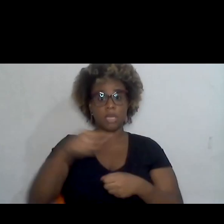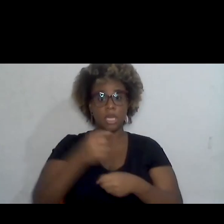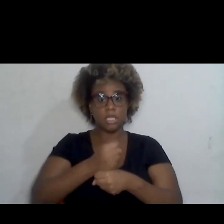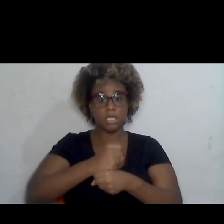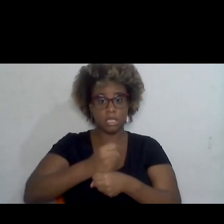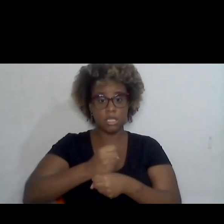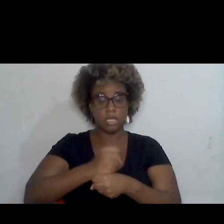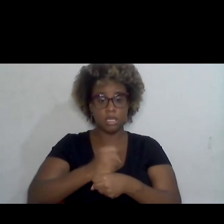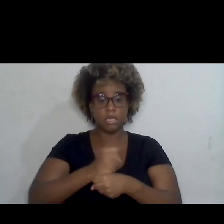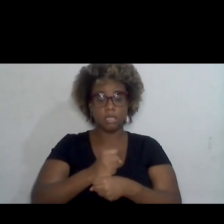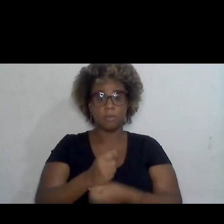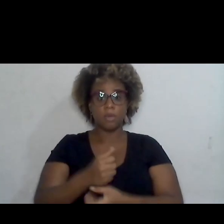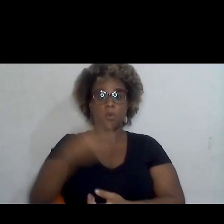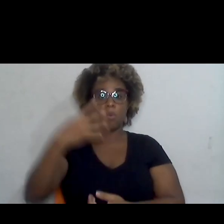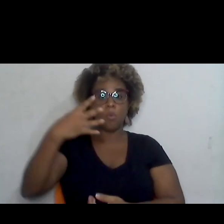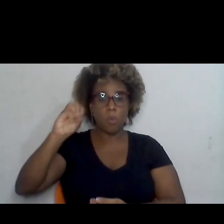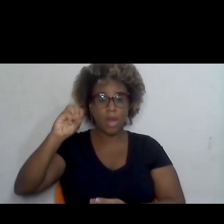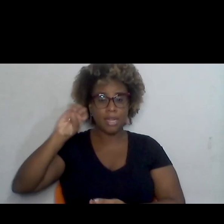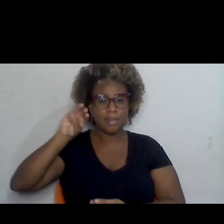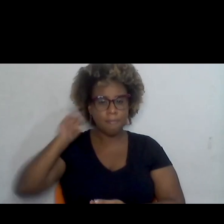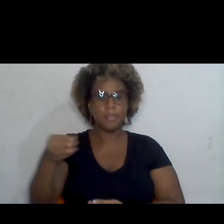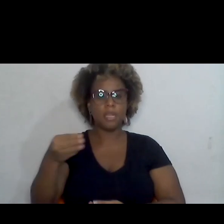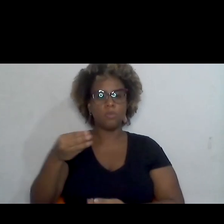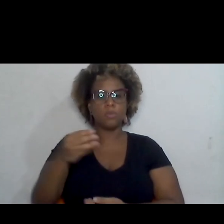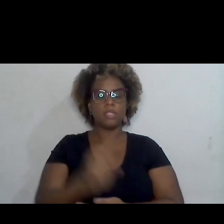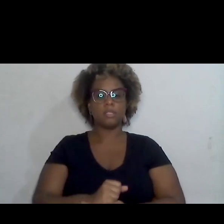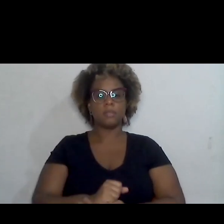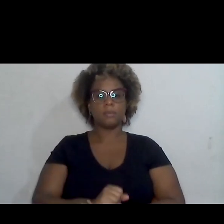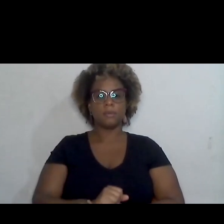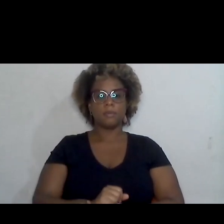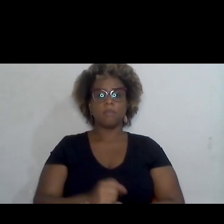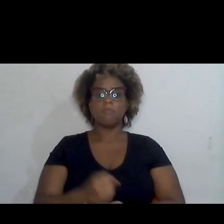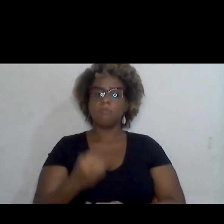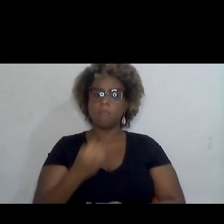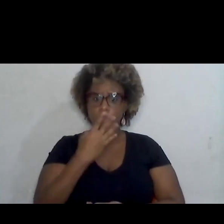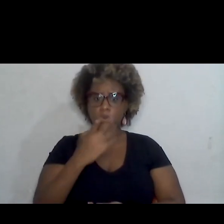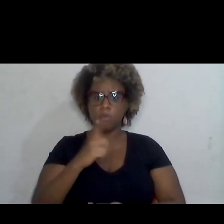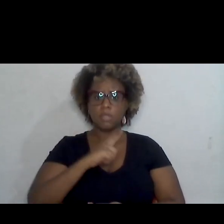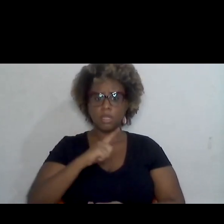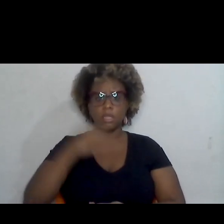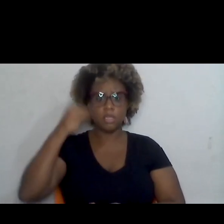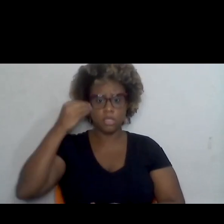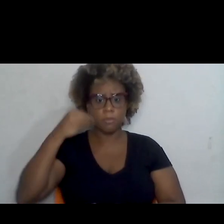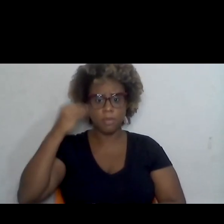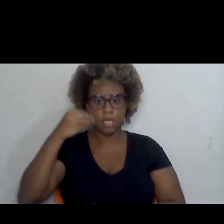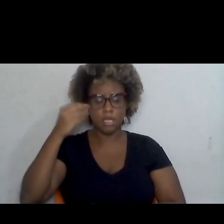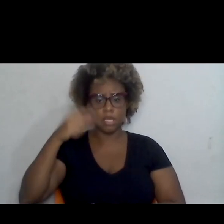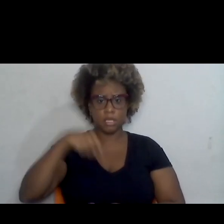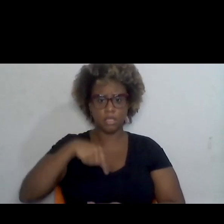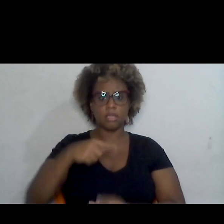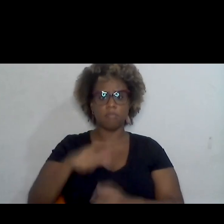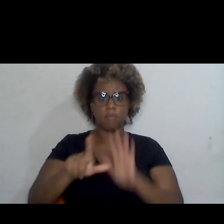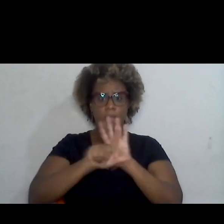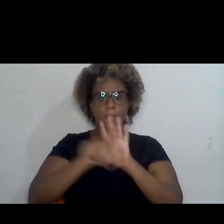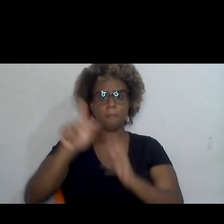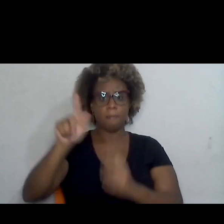os setoriais. Por favor. Que bom que vocês tiveram essa experiência com a Lei de Paulo Gustavo, né? Jana teve corpo a corpo porque estava lá